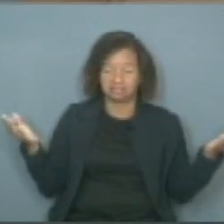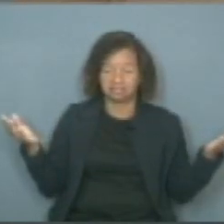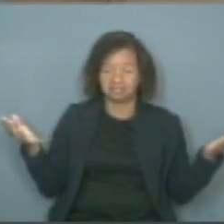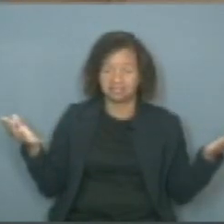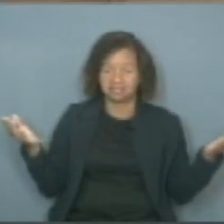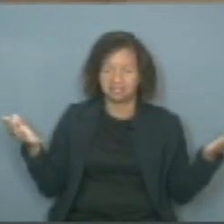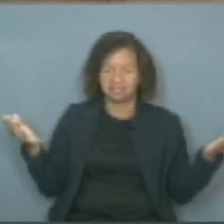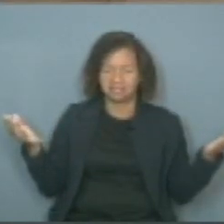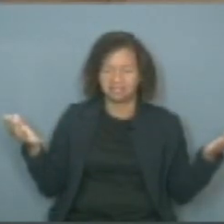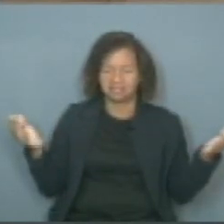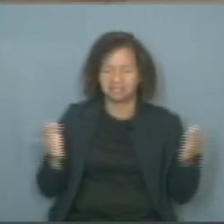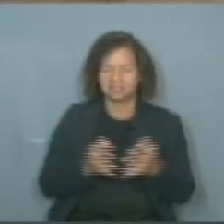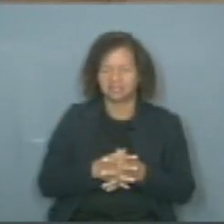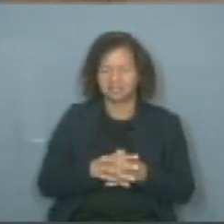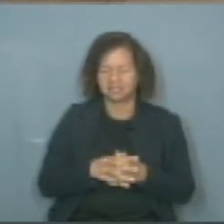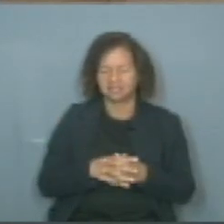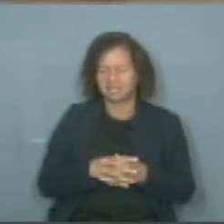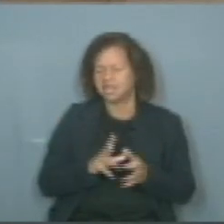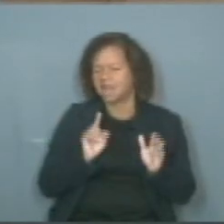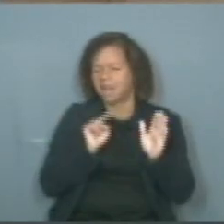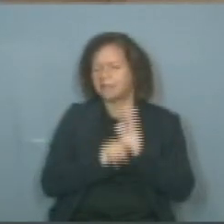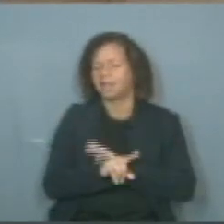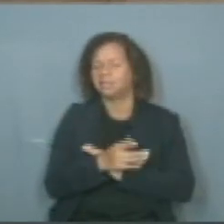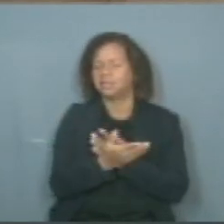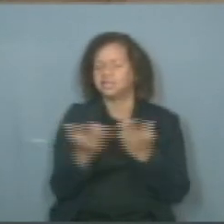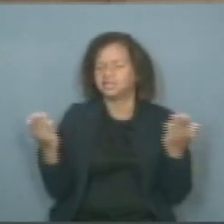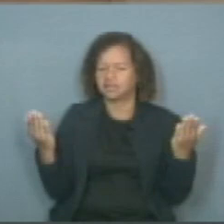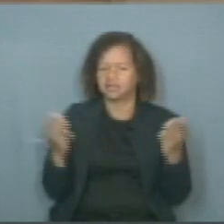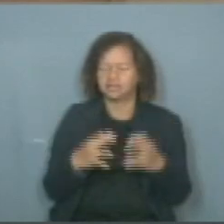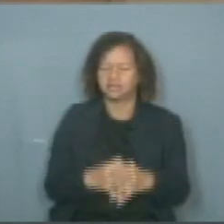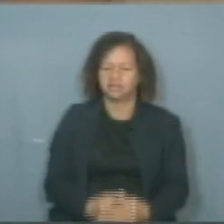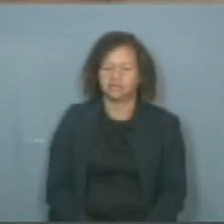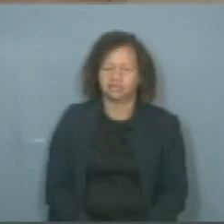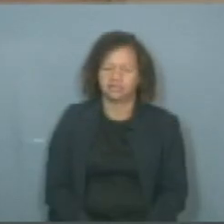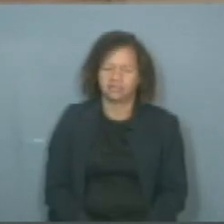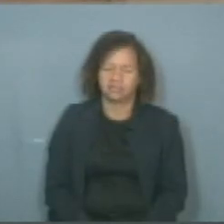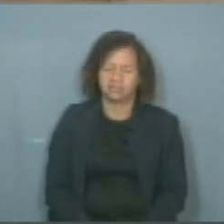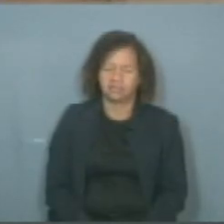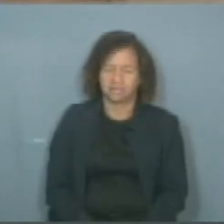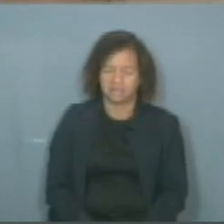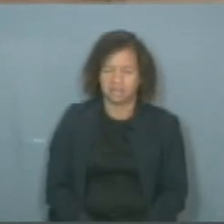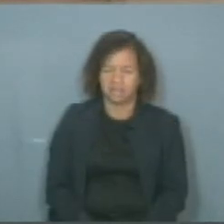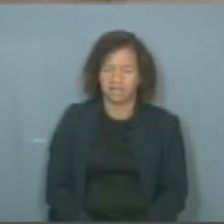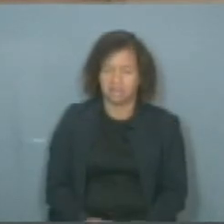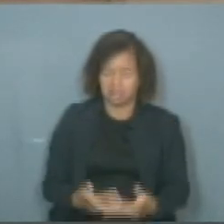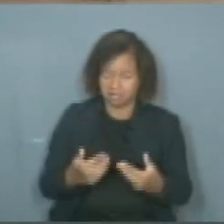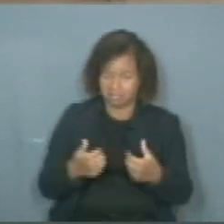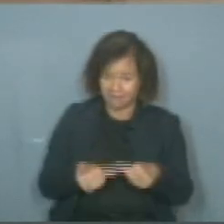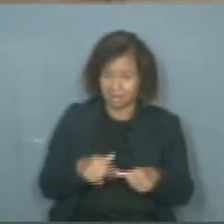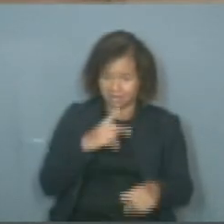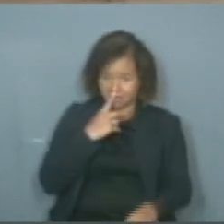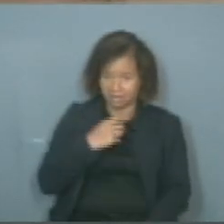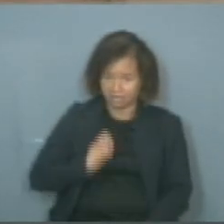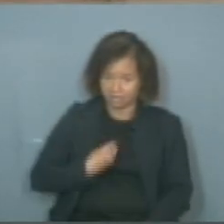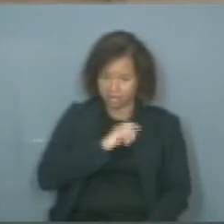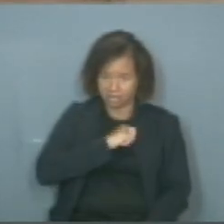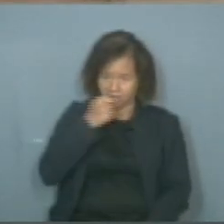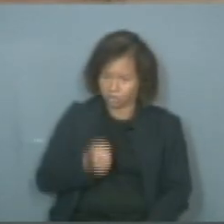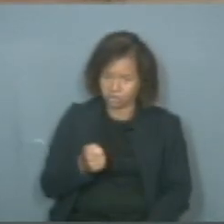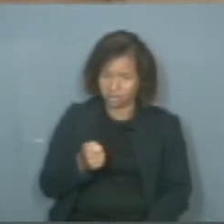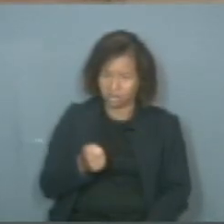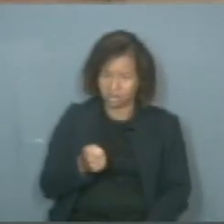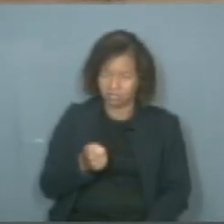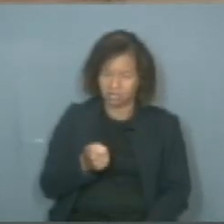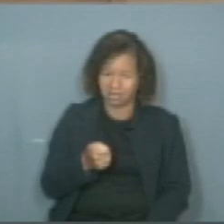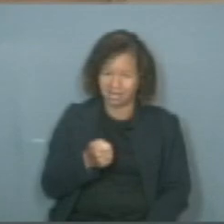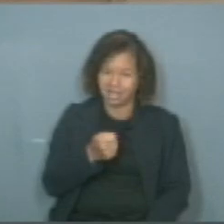E deixo a pergunta para vocês. Estamos ou não estamos vivendo numa ditadura? Um crime de